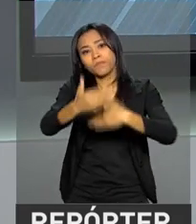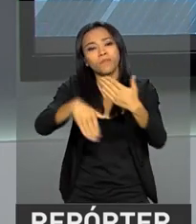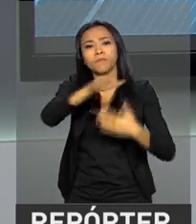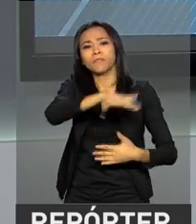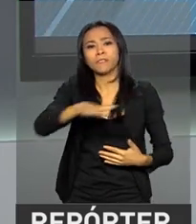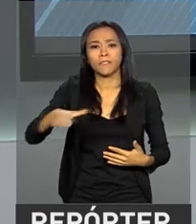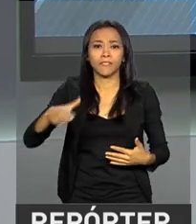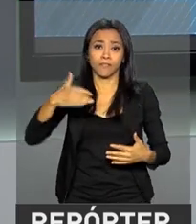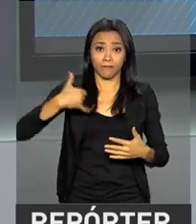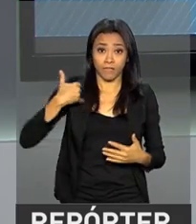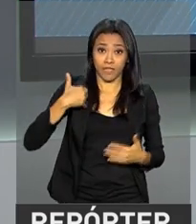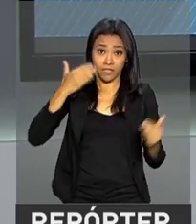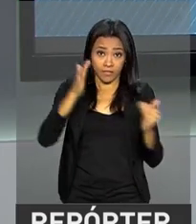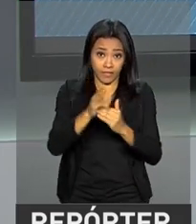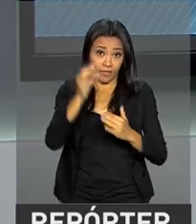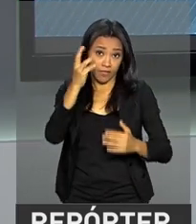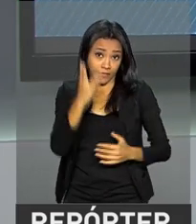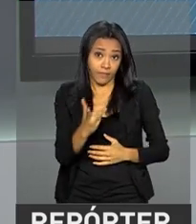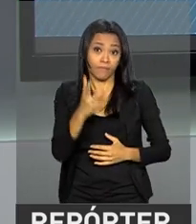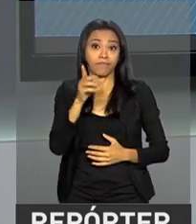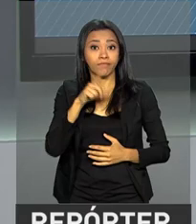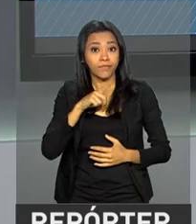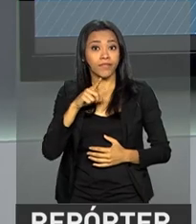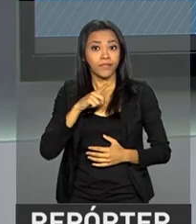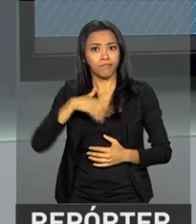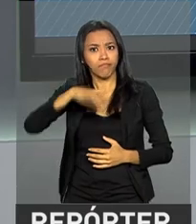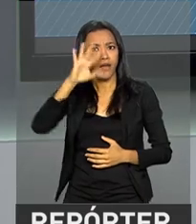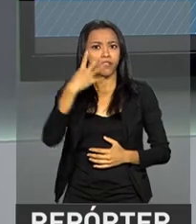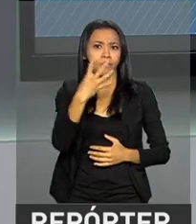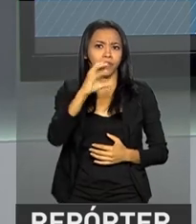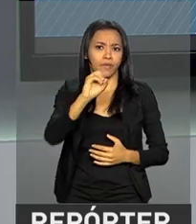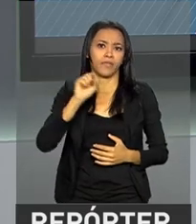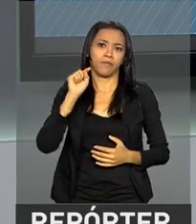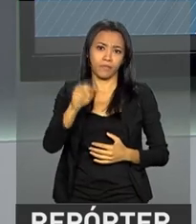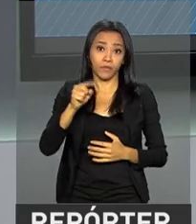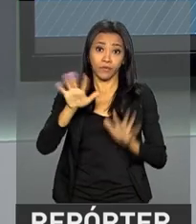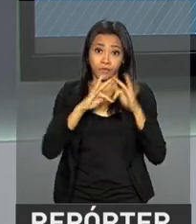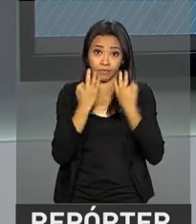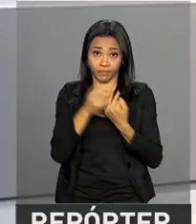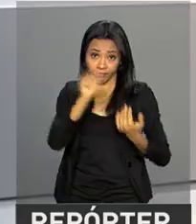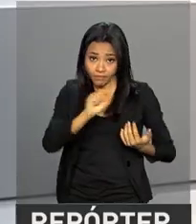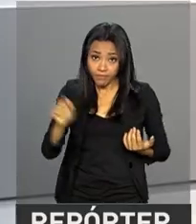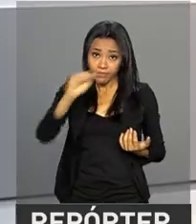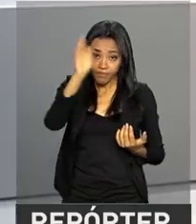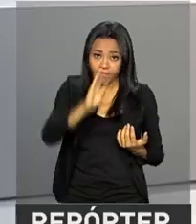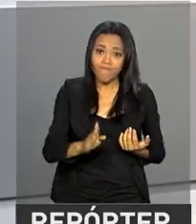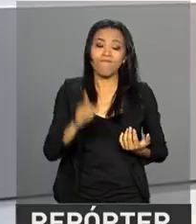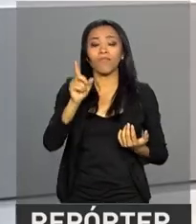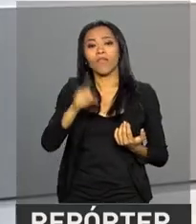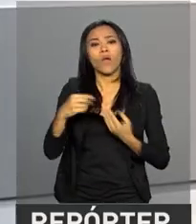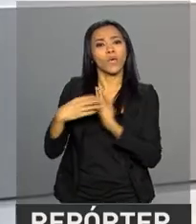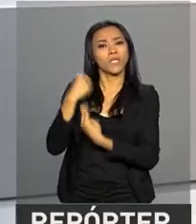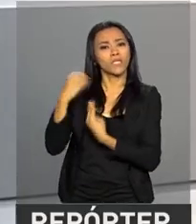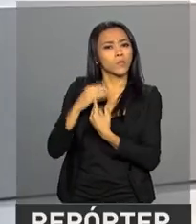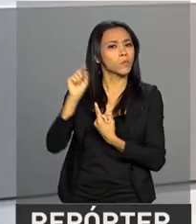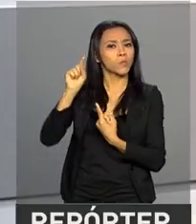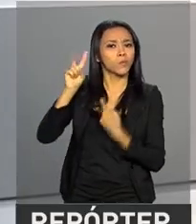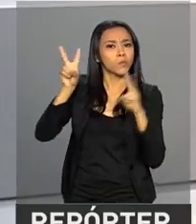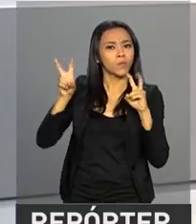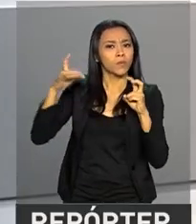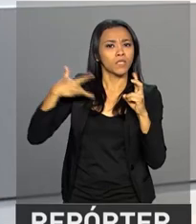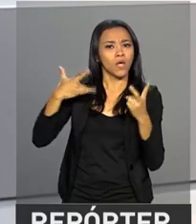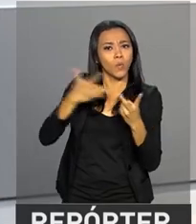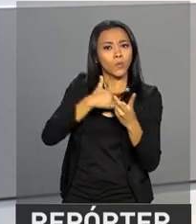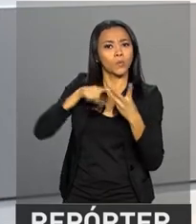de crianças com até 3 anos, ele já atende mais de 40 mil famílias em todo o país. Com orientações sobre saúde,